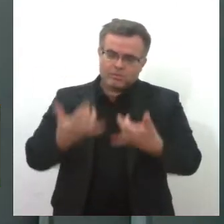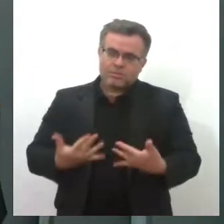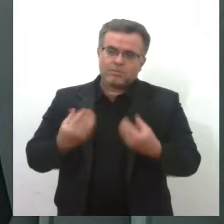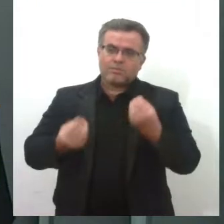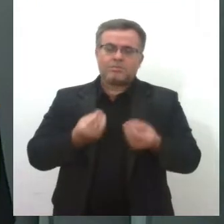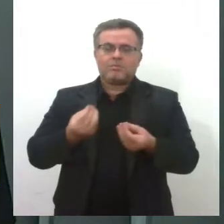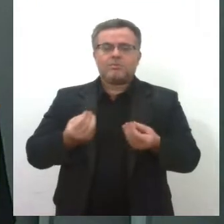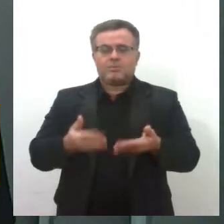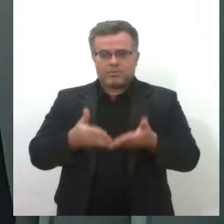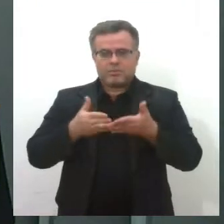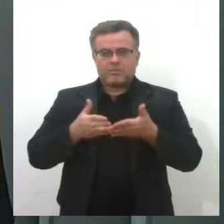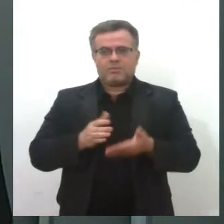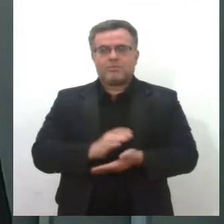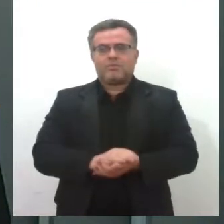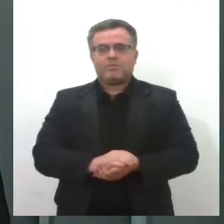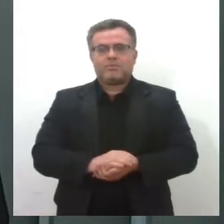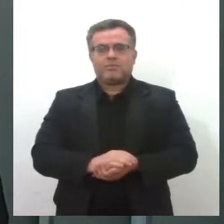você.